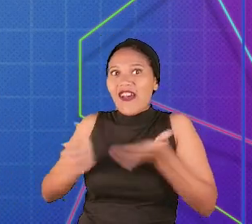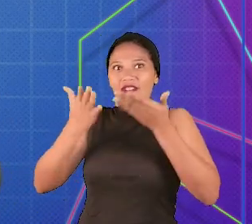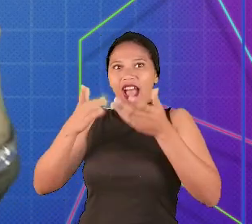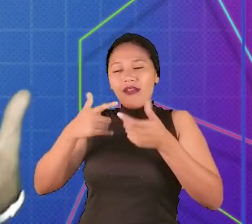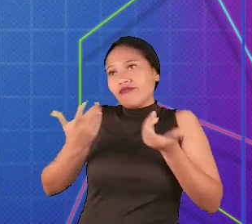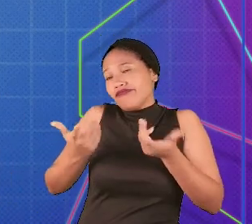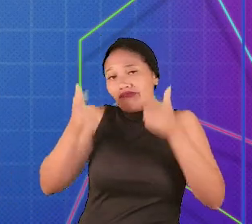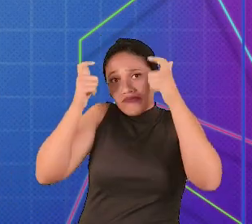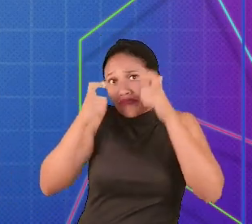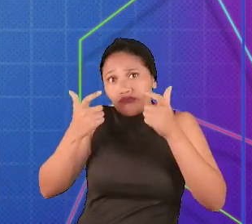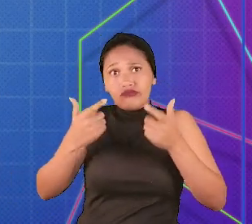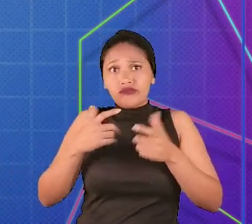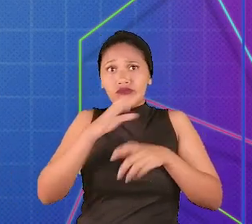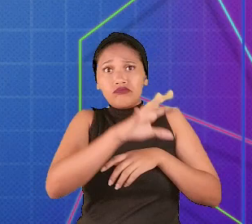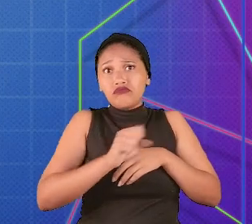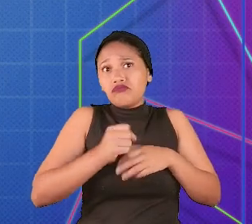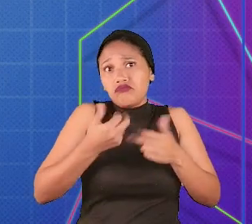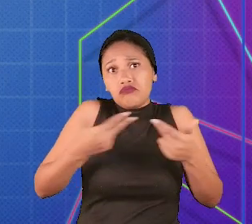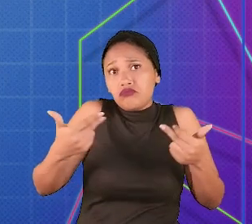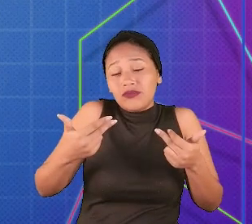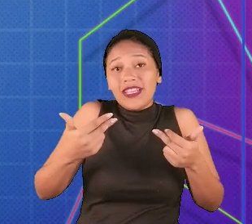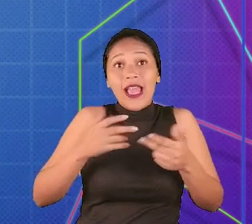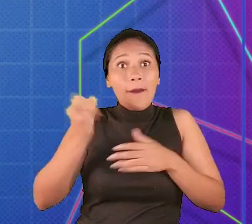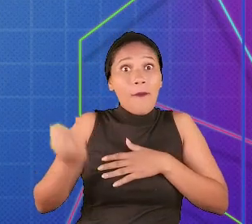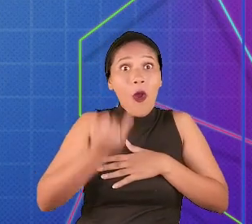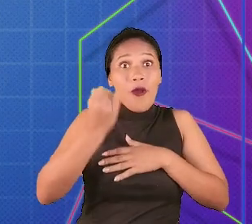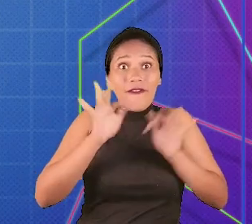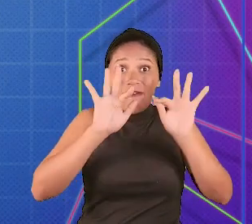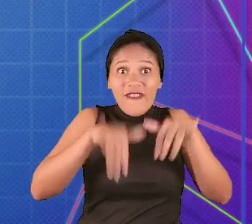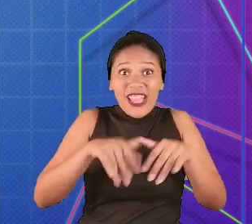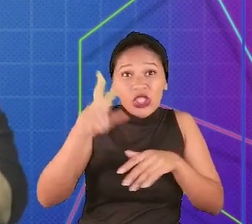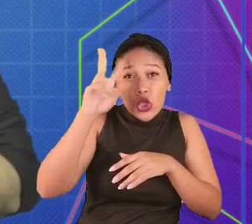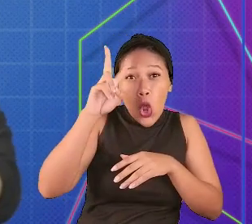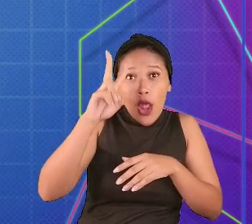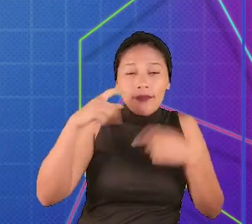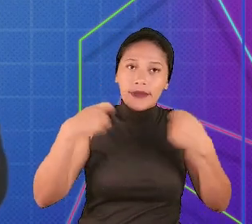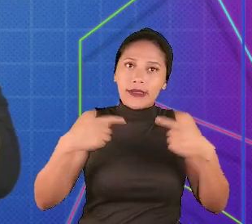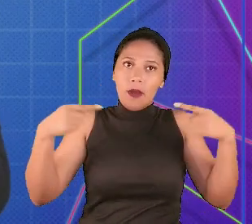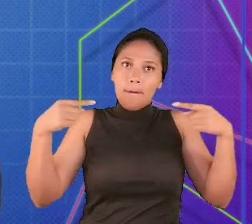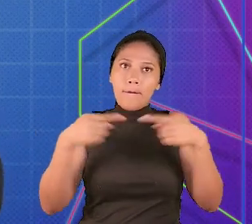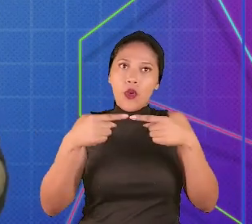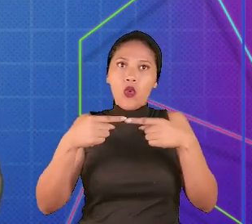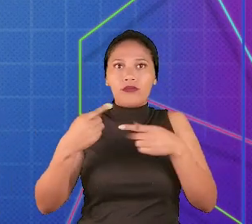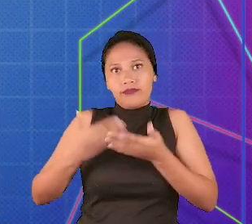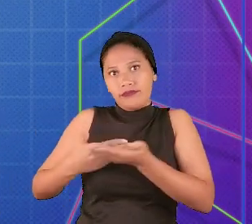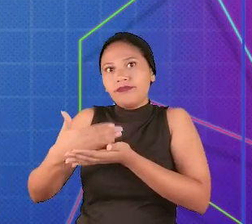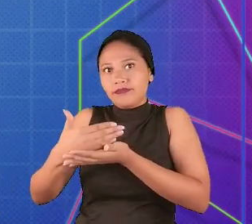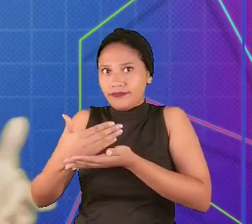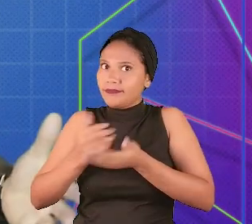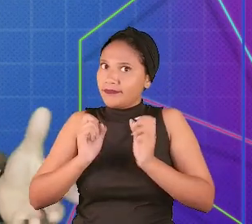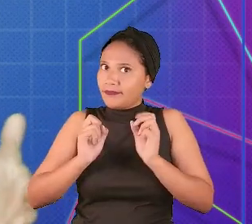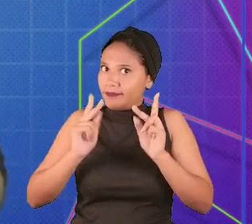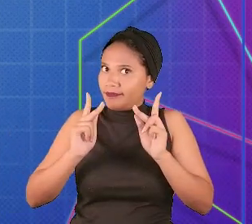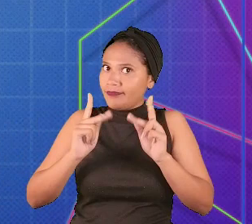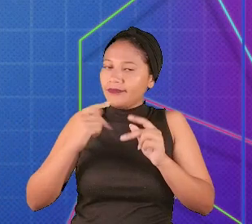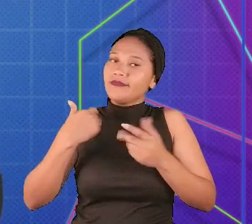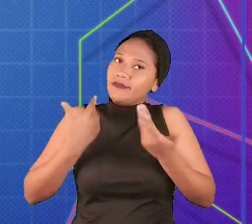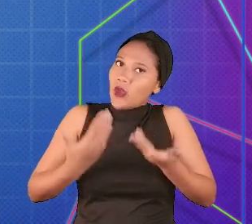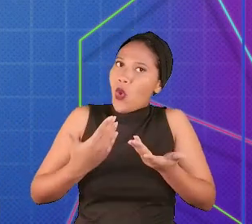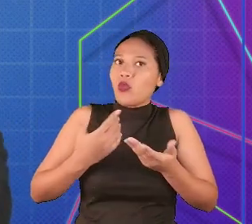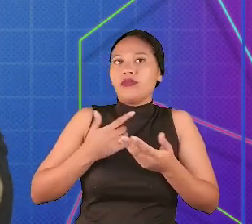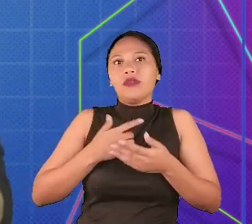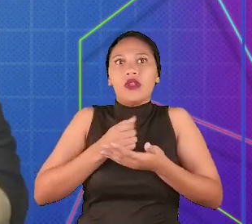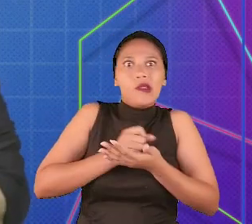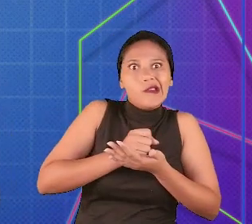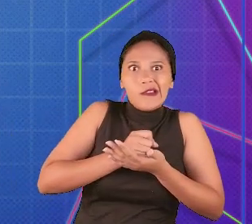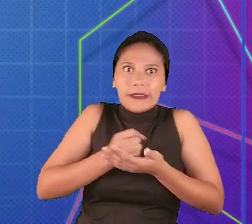reino, resgatar alguém. É importantíssimo que o fim da sua história seja coerente com o que foi apresentado até então. Afinal, o jogador